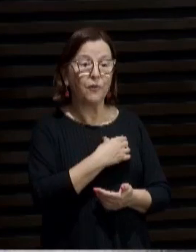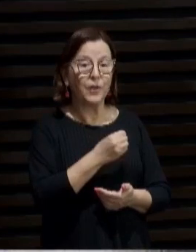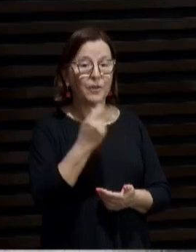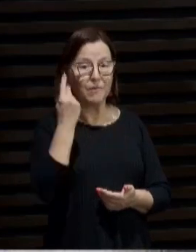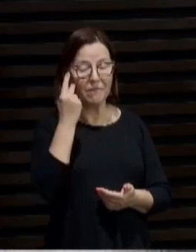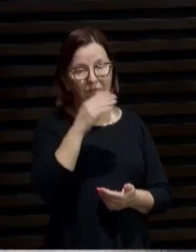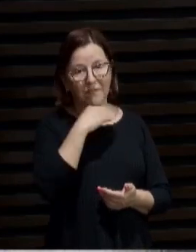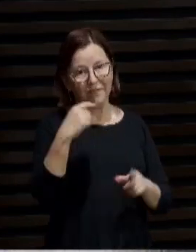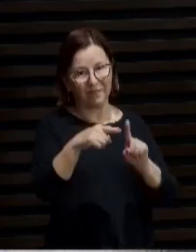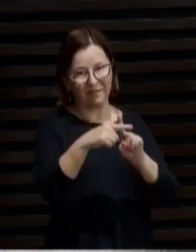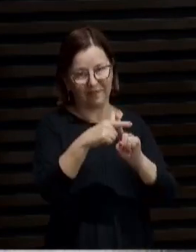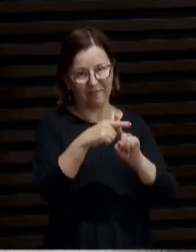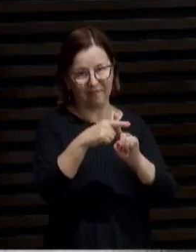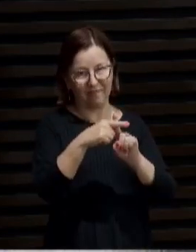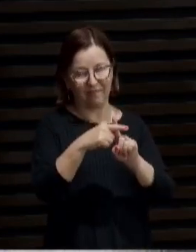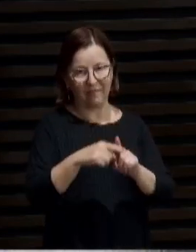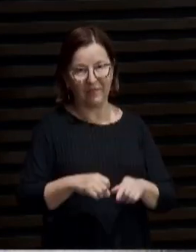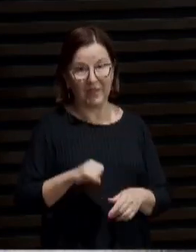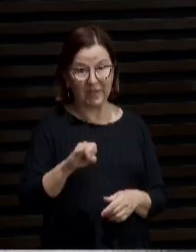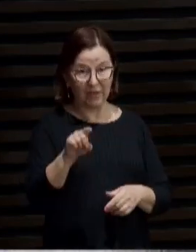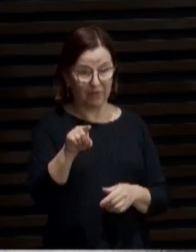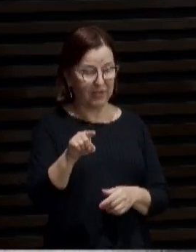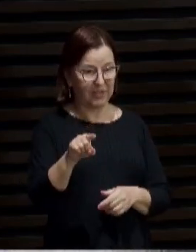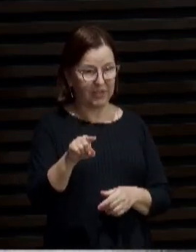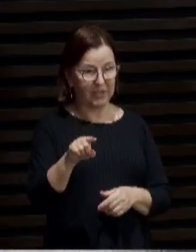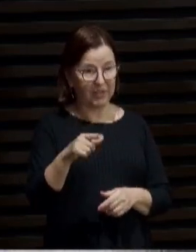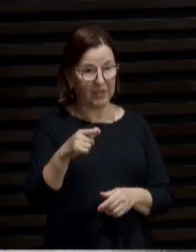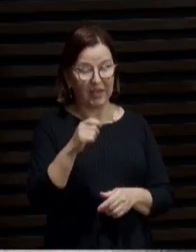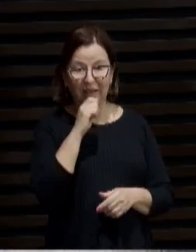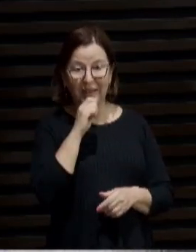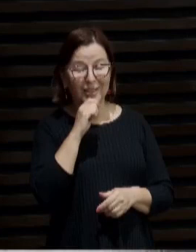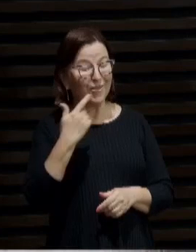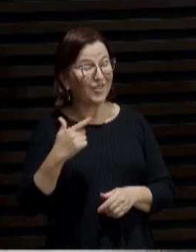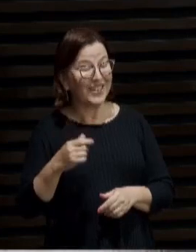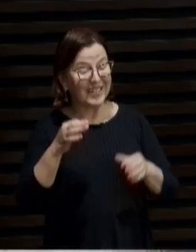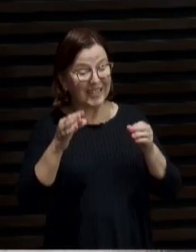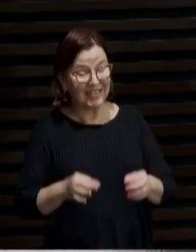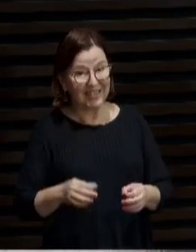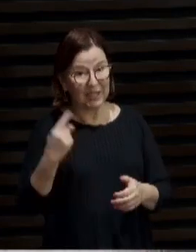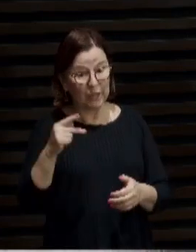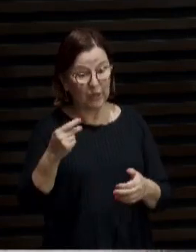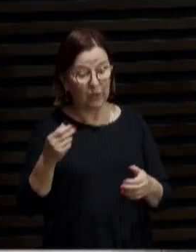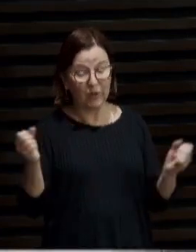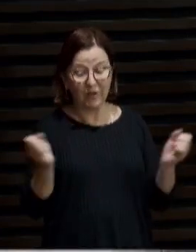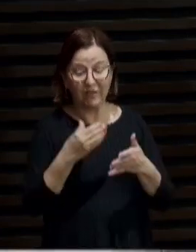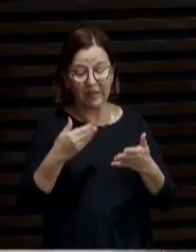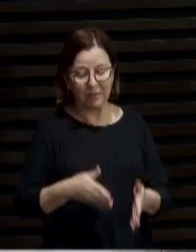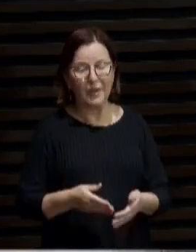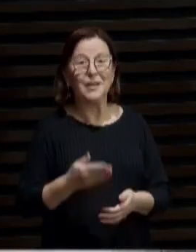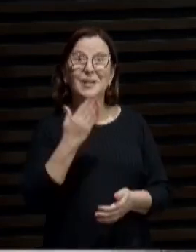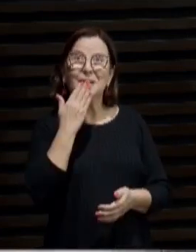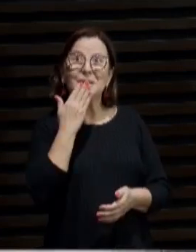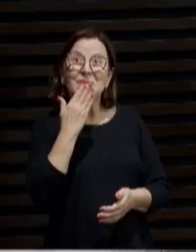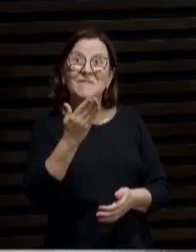irmão. Se você ainda não tem certeza do seu novo nascimento, você peça essa revelação. O Senhor, Ele vai